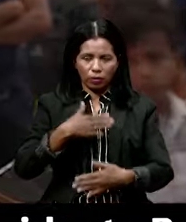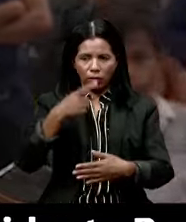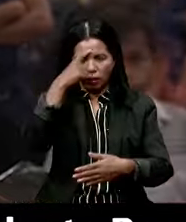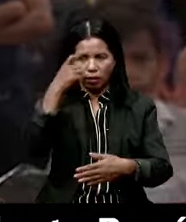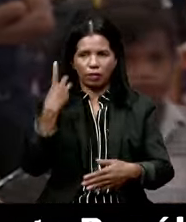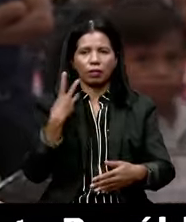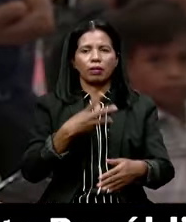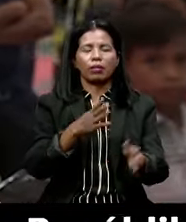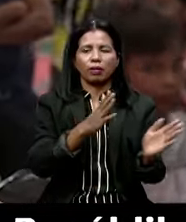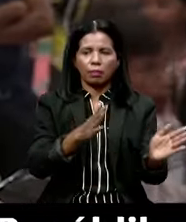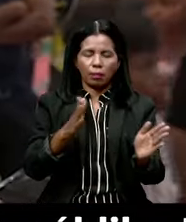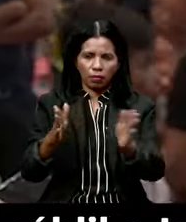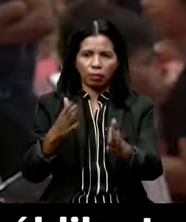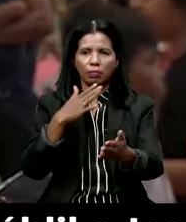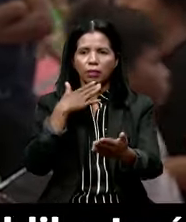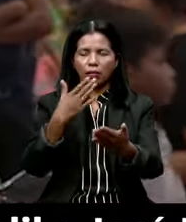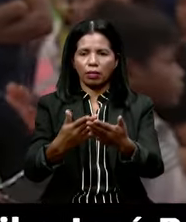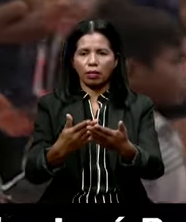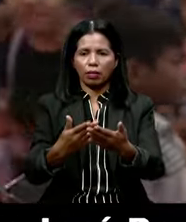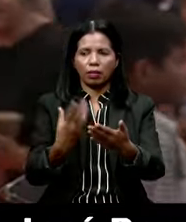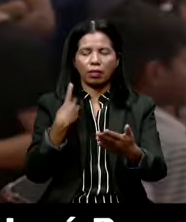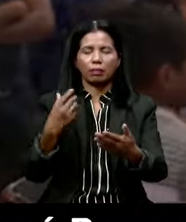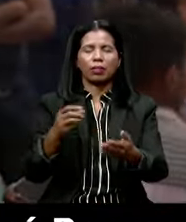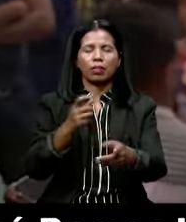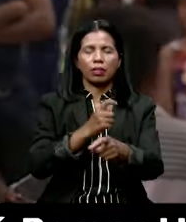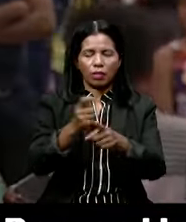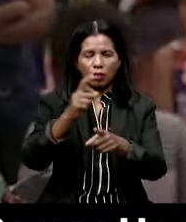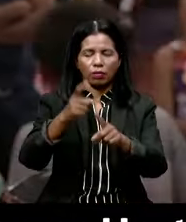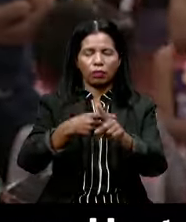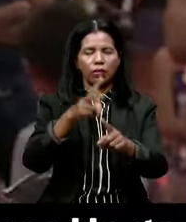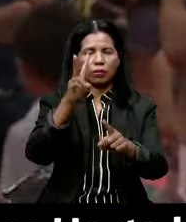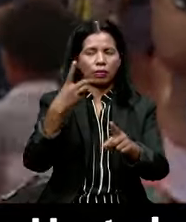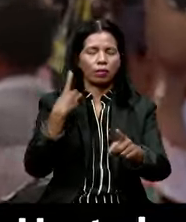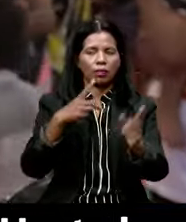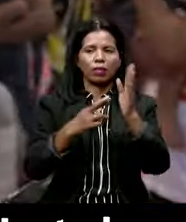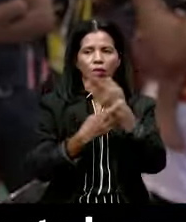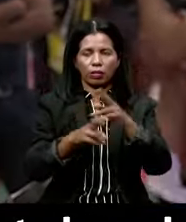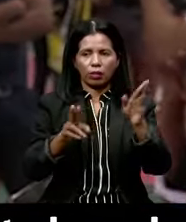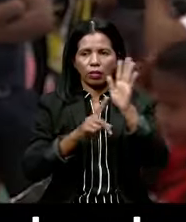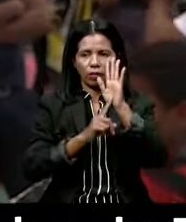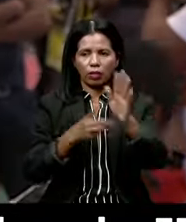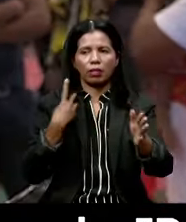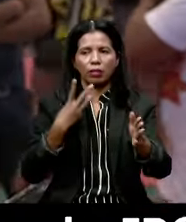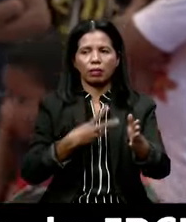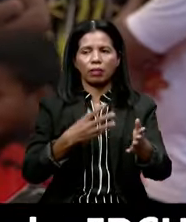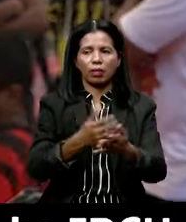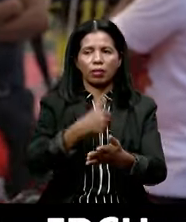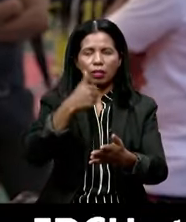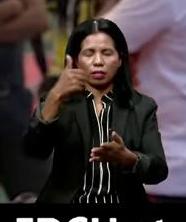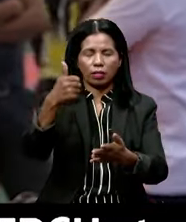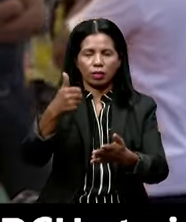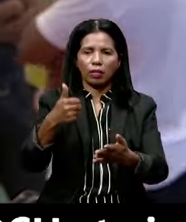durante a minha atleta preparação, durante a atleta se treino durante a Funa Rua, minha resultado com a Loran Atura da Dago, né? A mim, Dojan Koni. Sai melhor